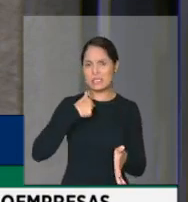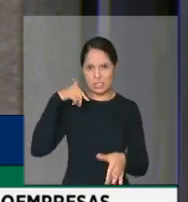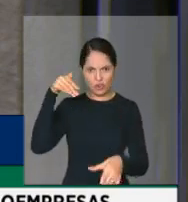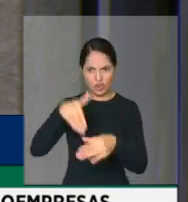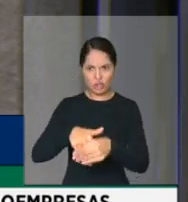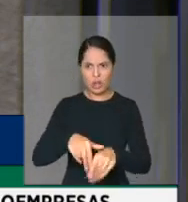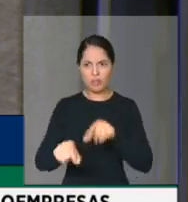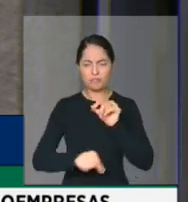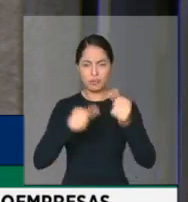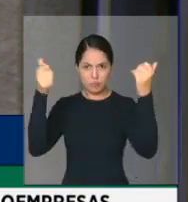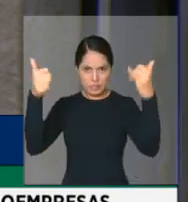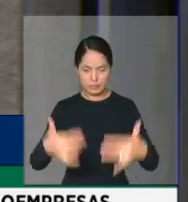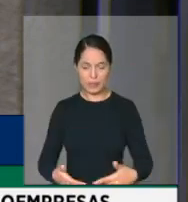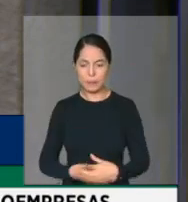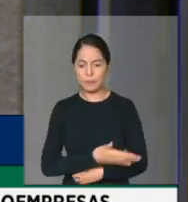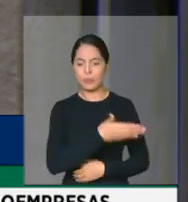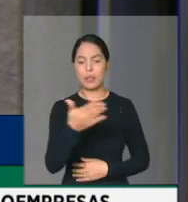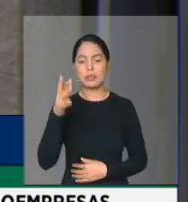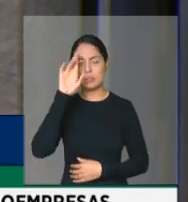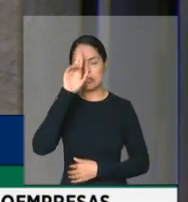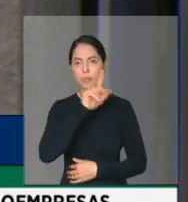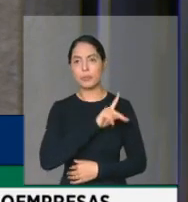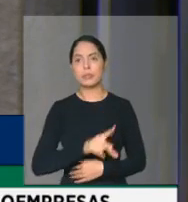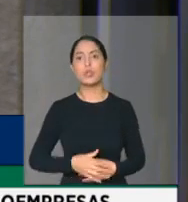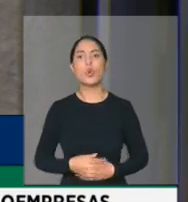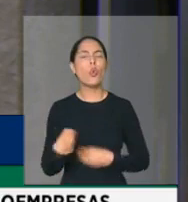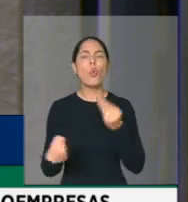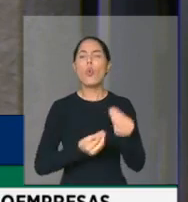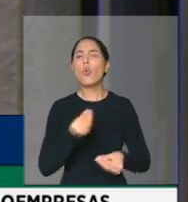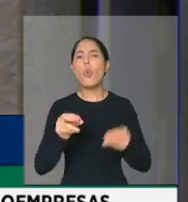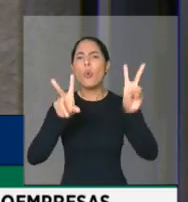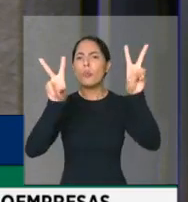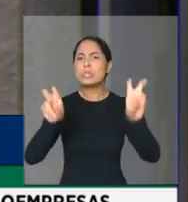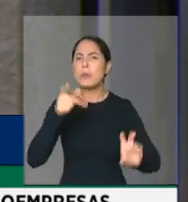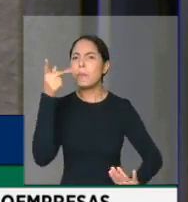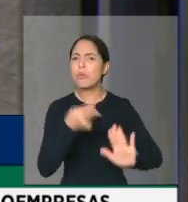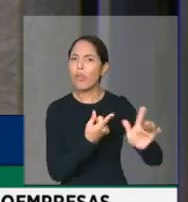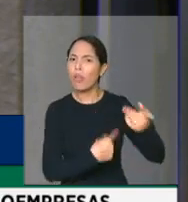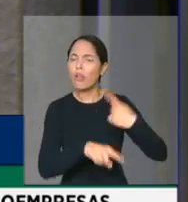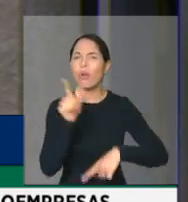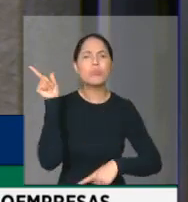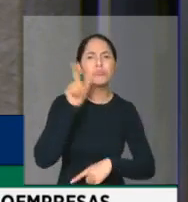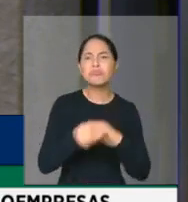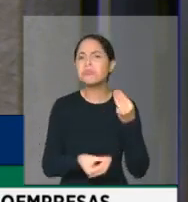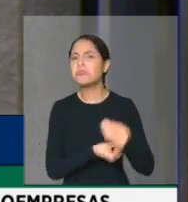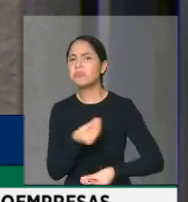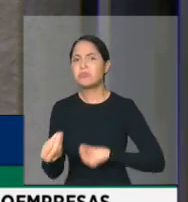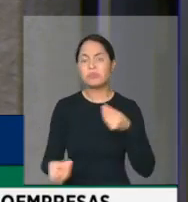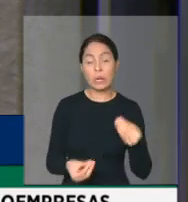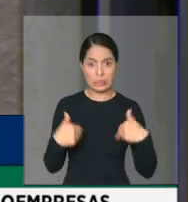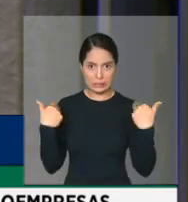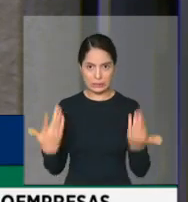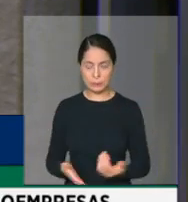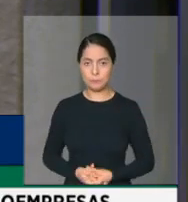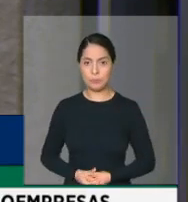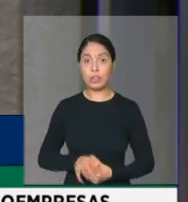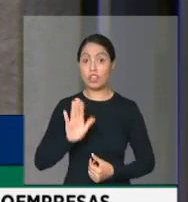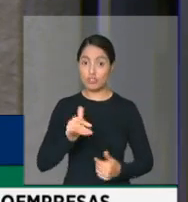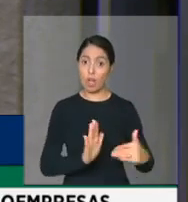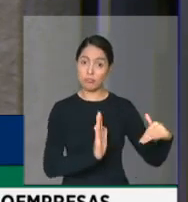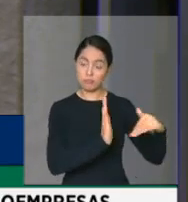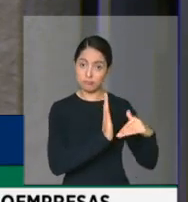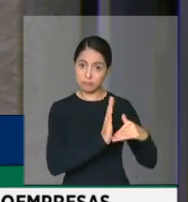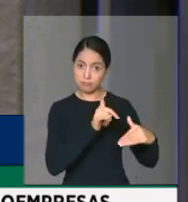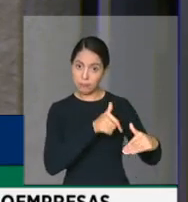aqui, para quem está nos acompanhando, como é que nós conseguimos avançar nesse projeto. Primeiro, o projeto veio do Senado com uma proposta de